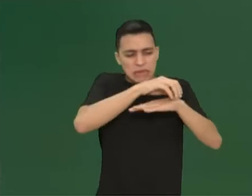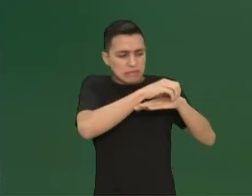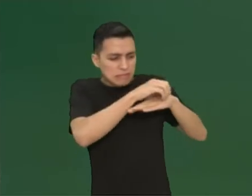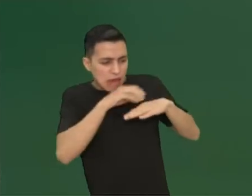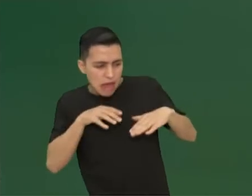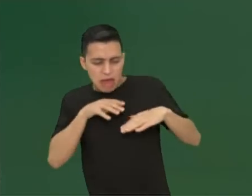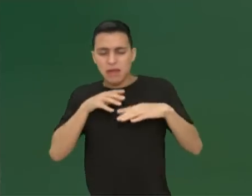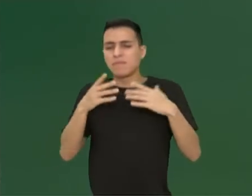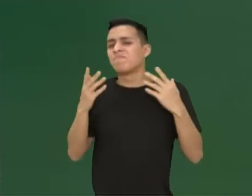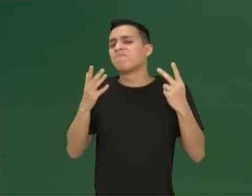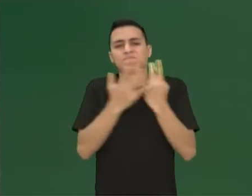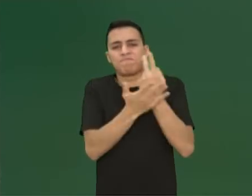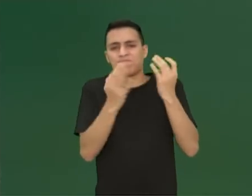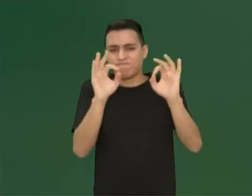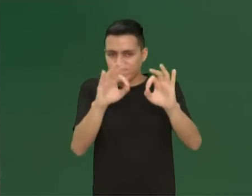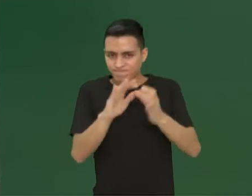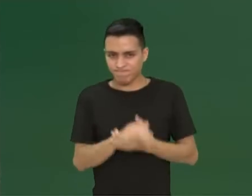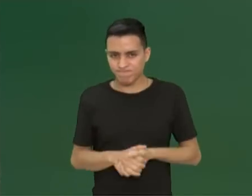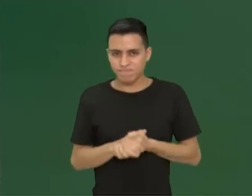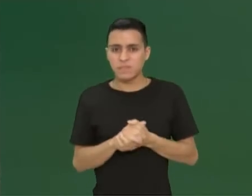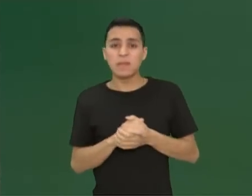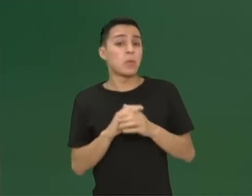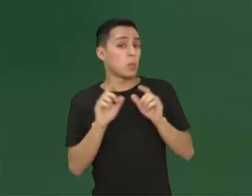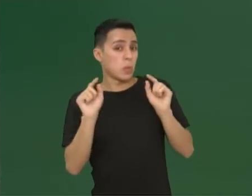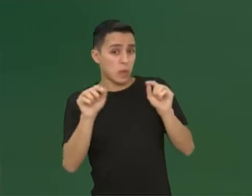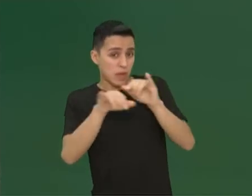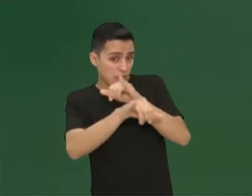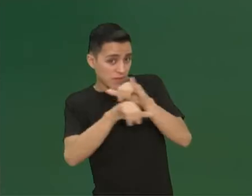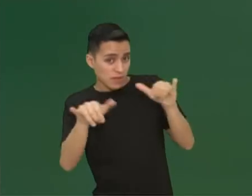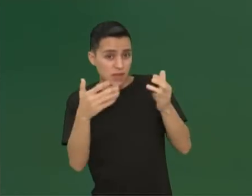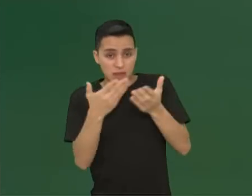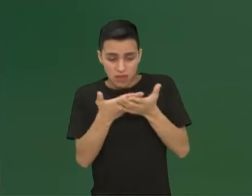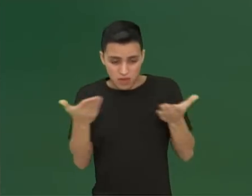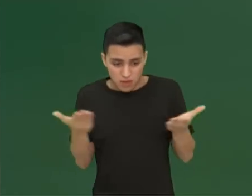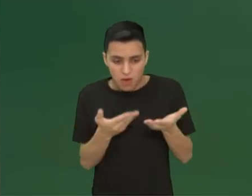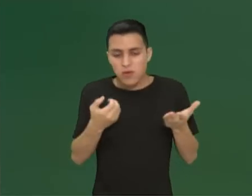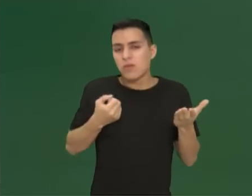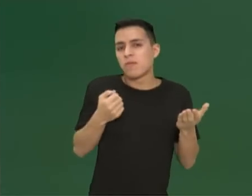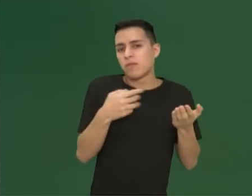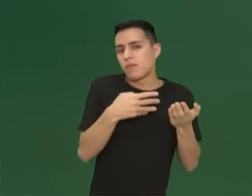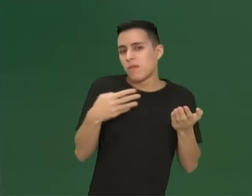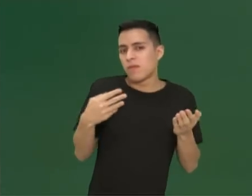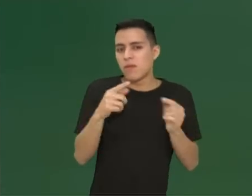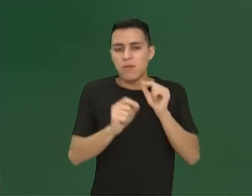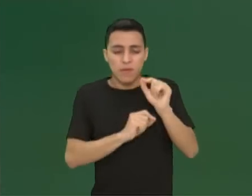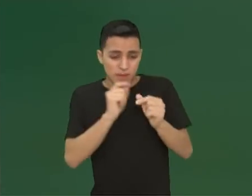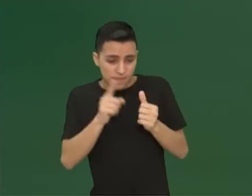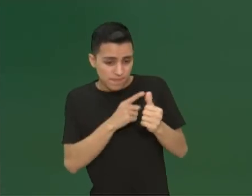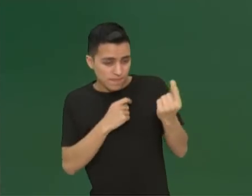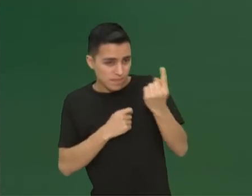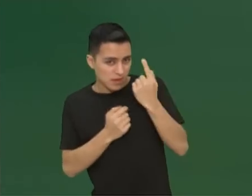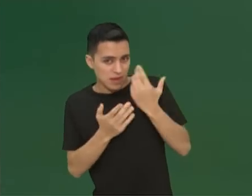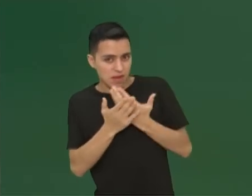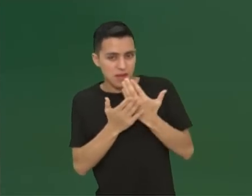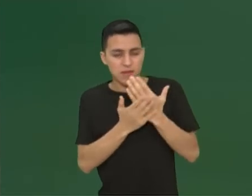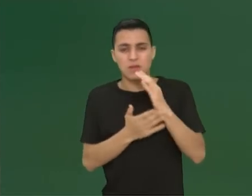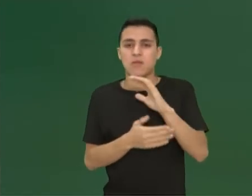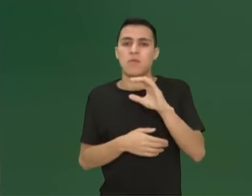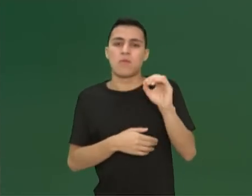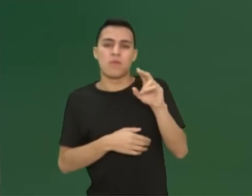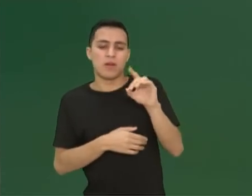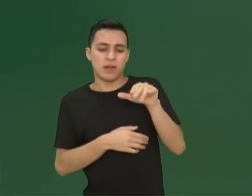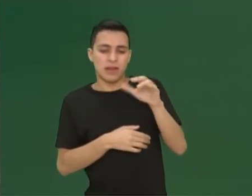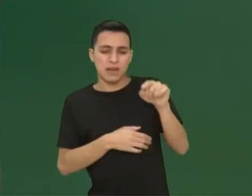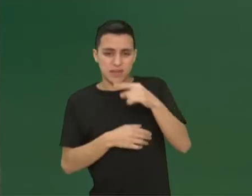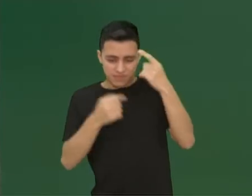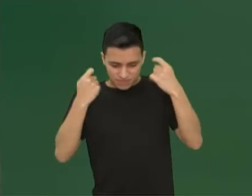nervoso acontece de fato. Lembrando que essa nossa aula de hoje, a 44, é a parte número 1 da coordenação nervosa. A